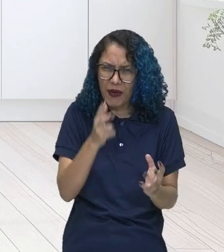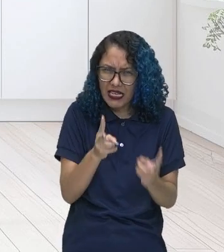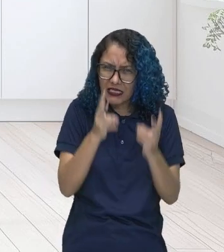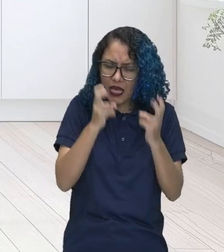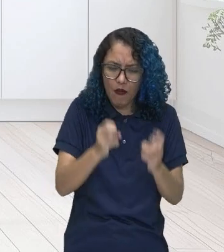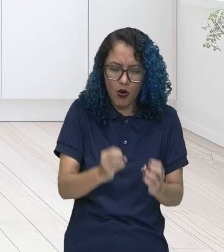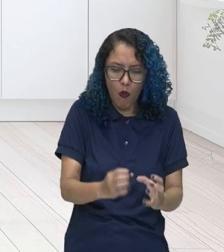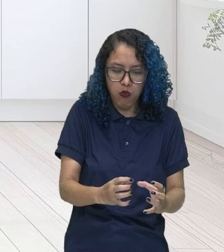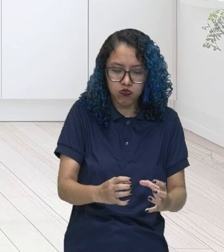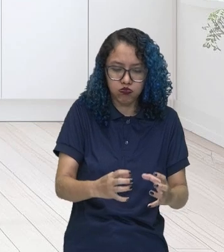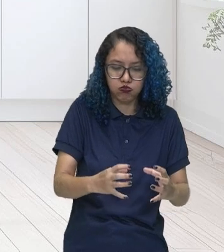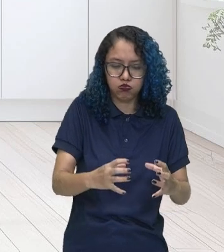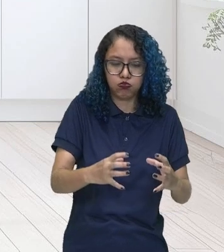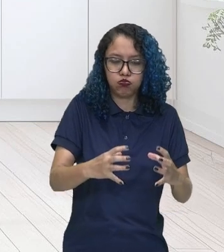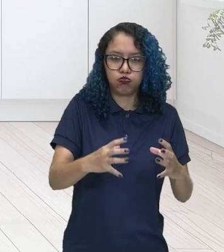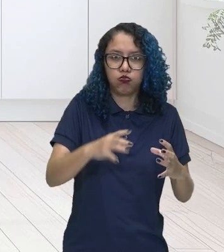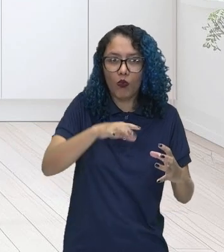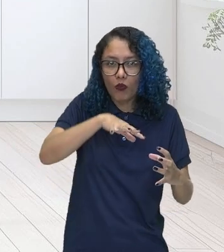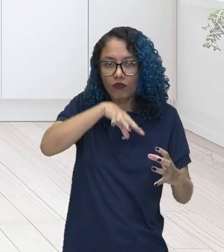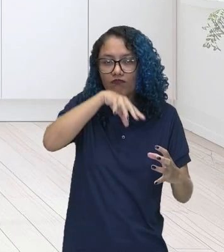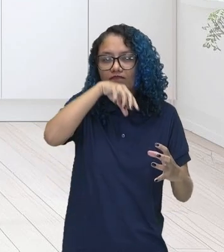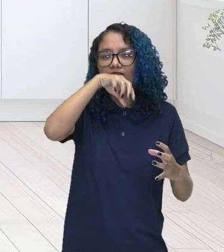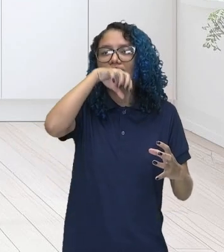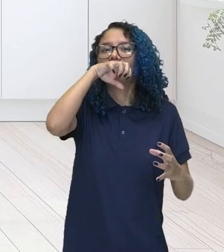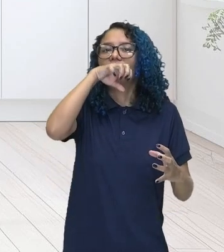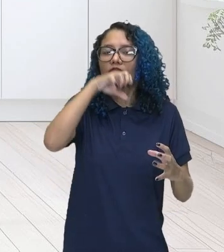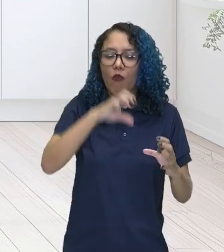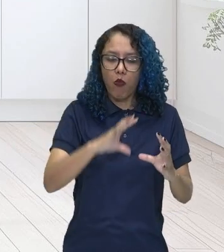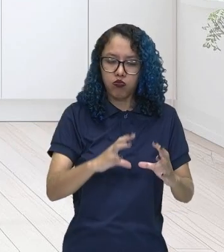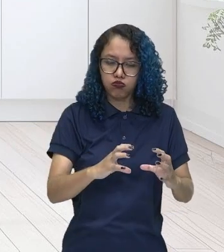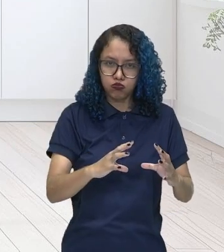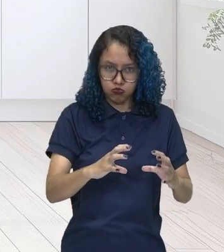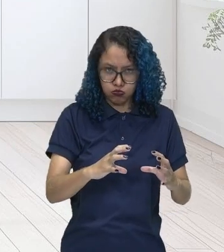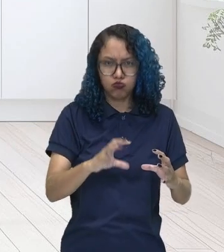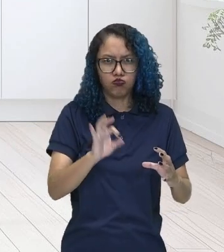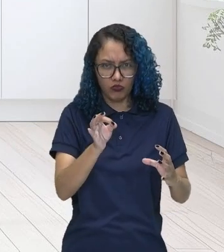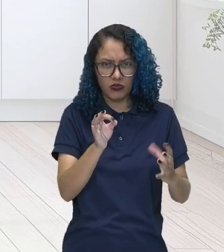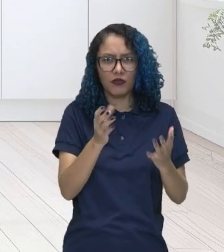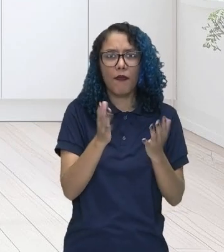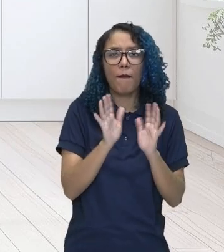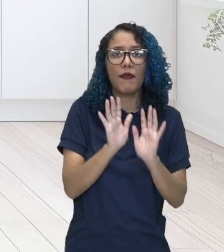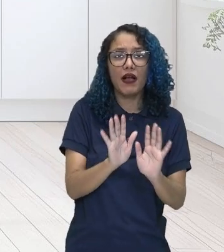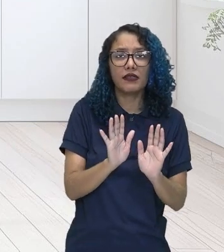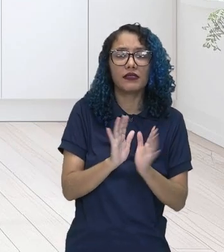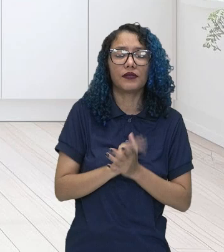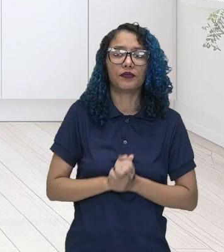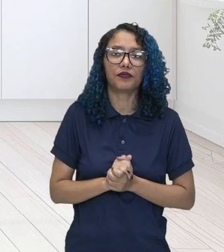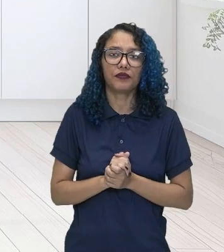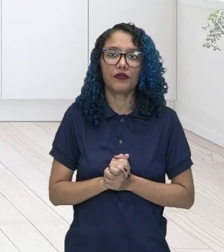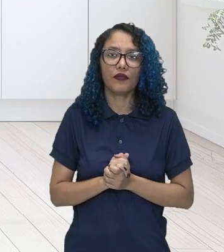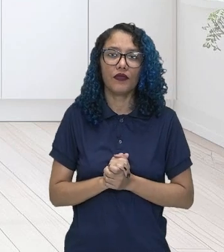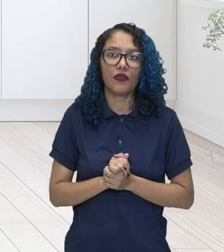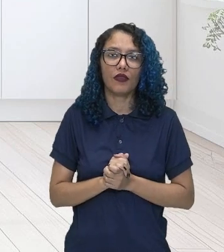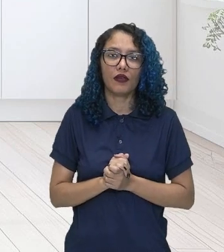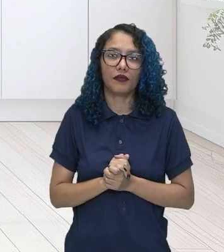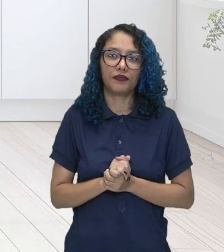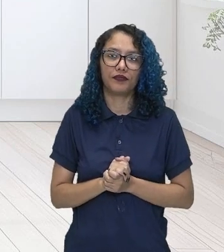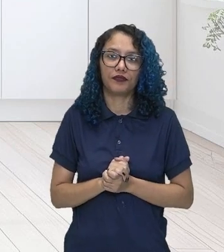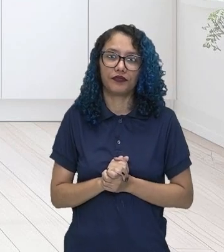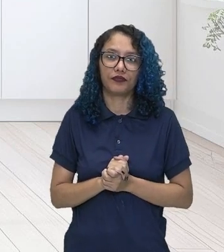um cheiro, né, há uma textura, mas a massa que foi